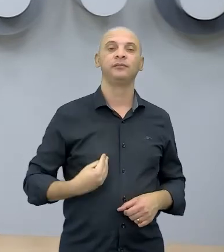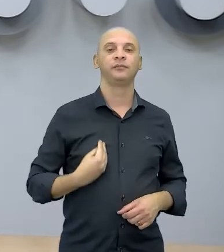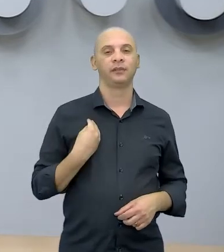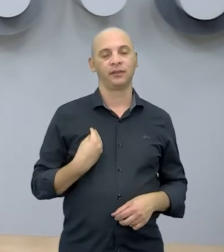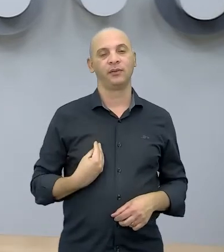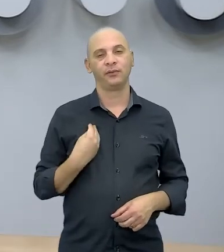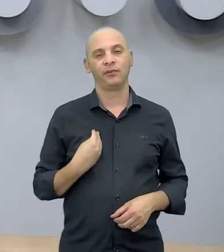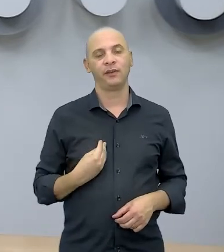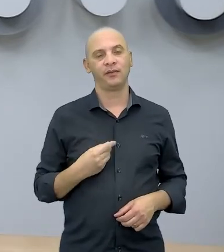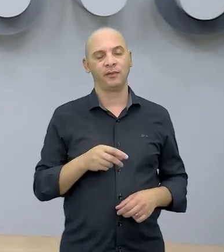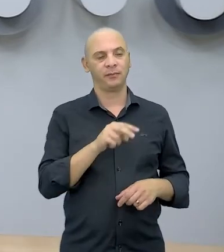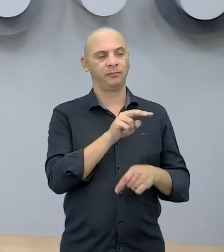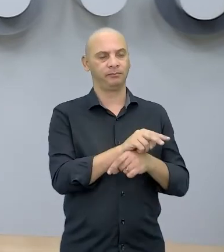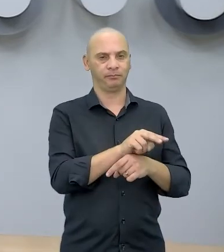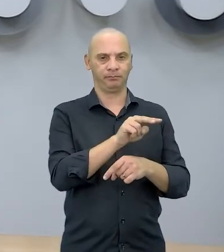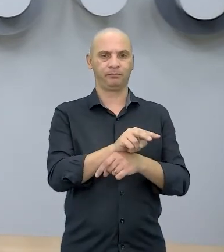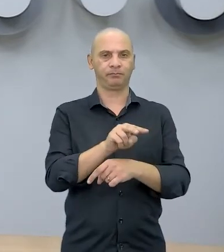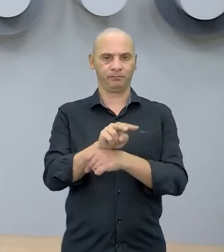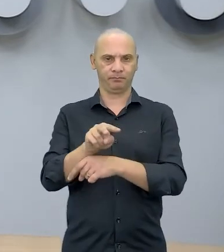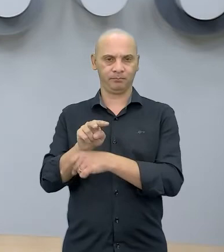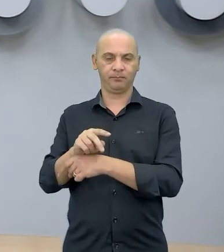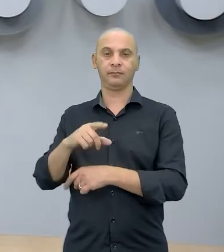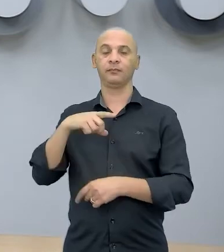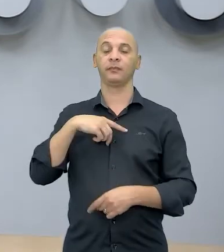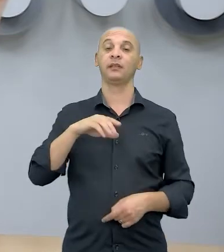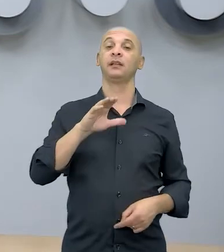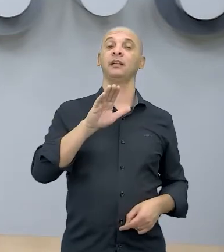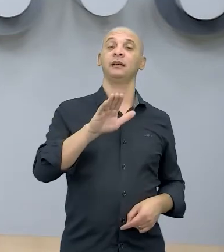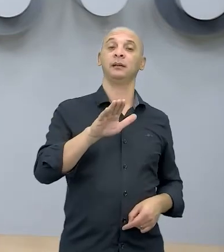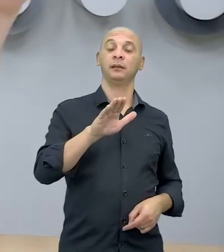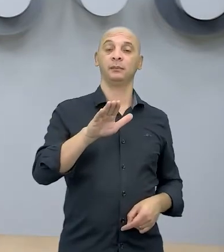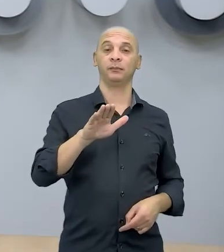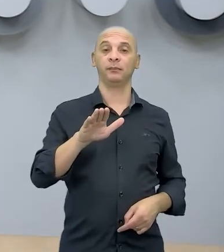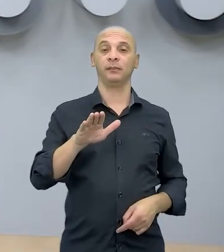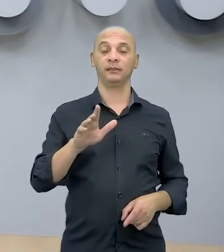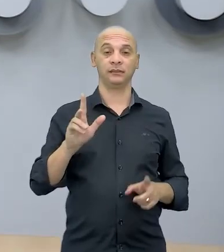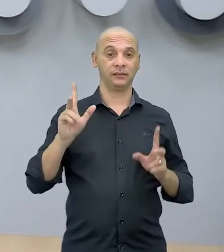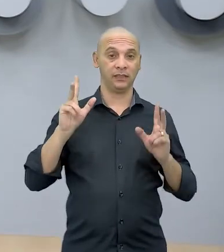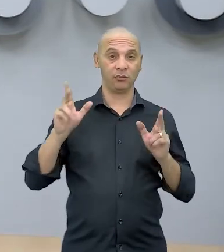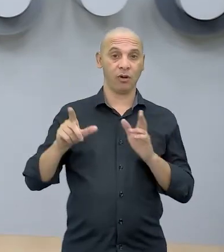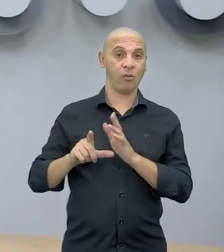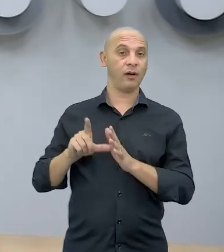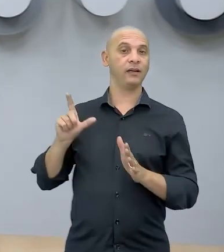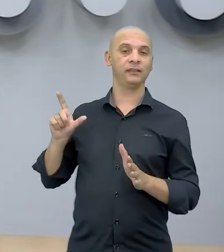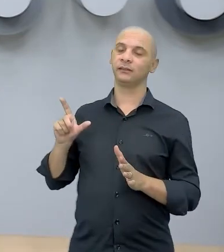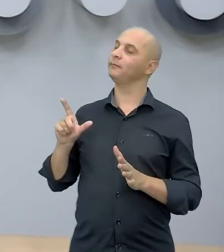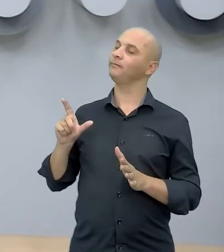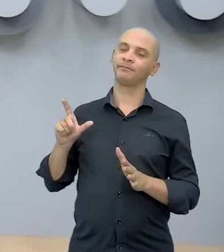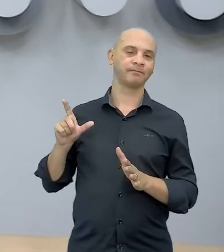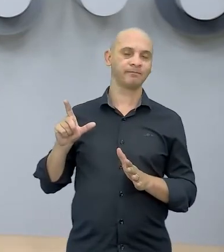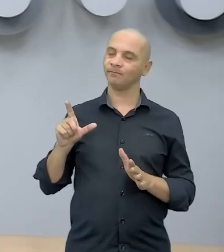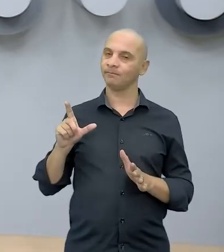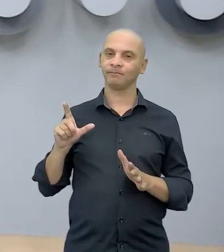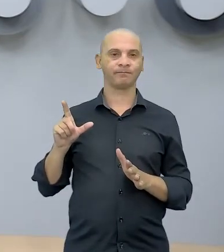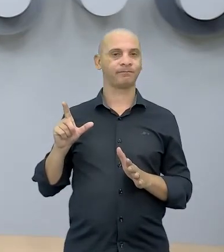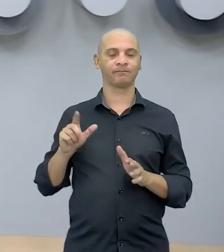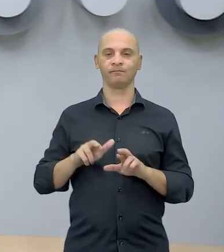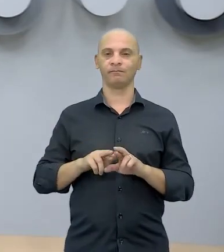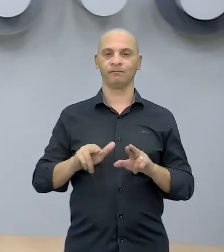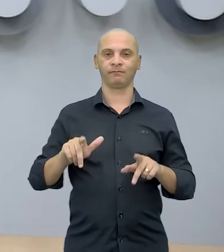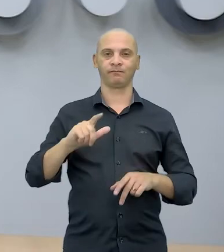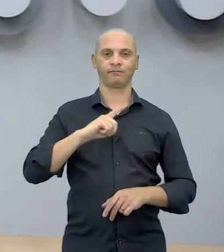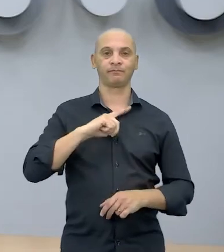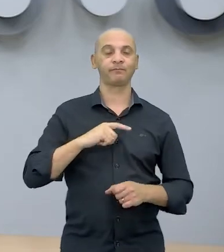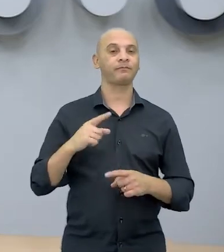um período de vigilância e de monitoramento, mas não nos mesmos termos como era realizado